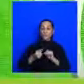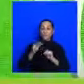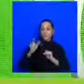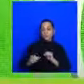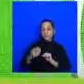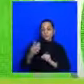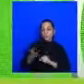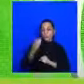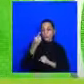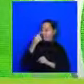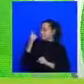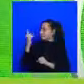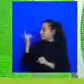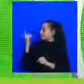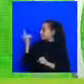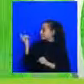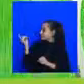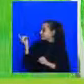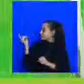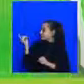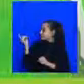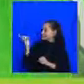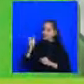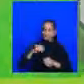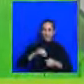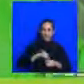Bola posicionada, valendo.